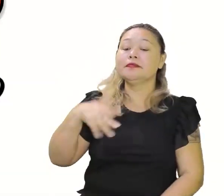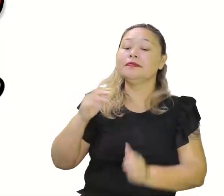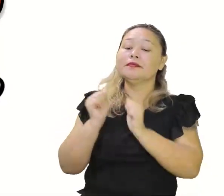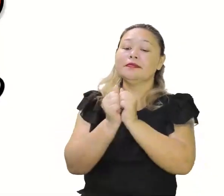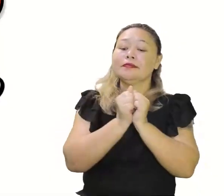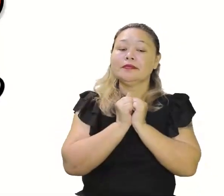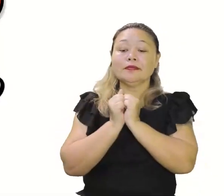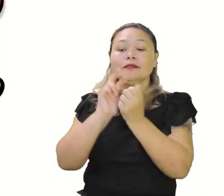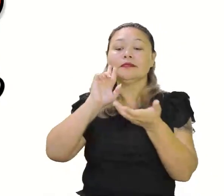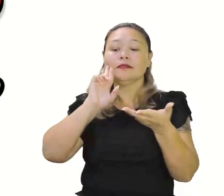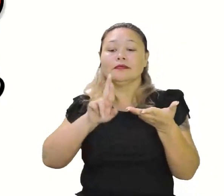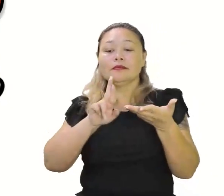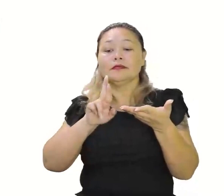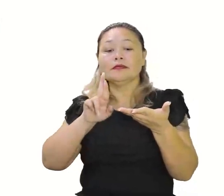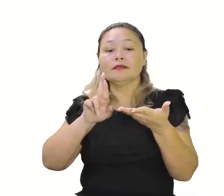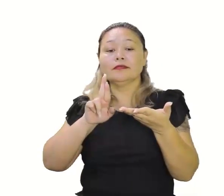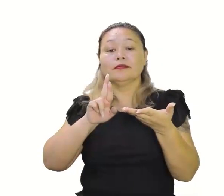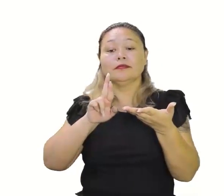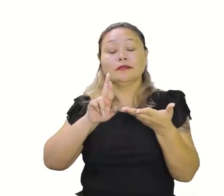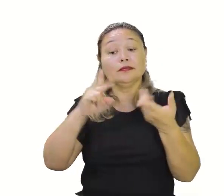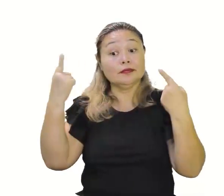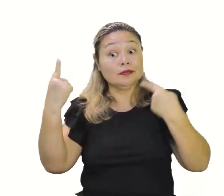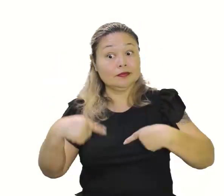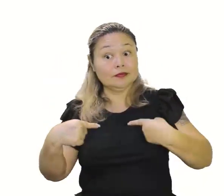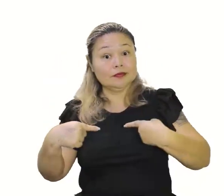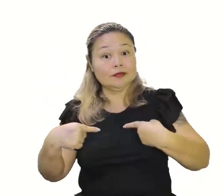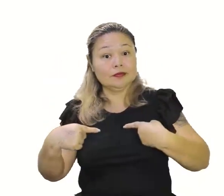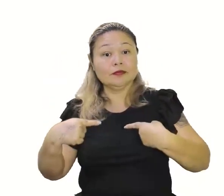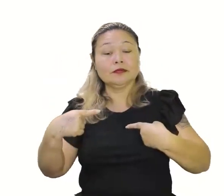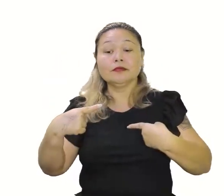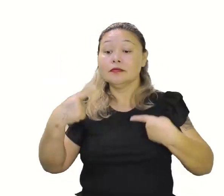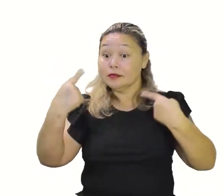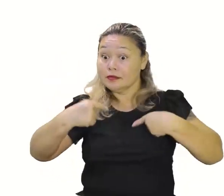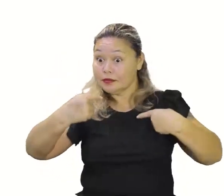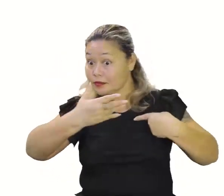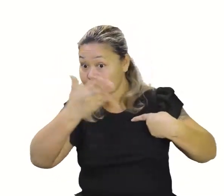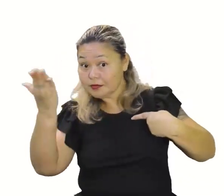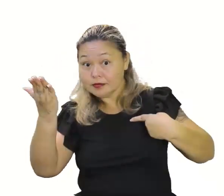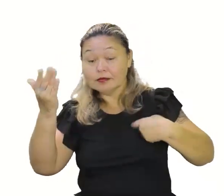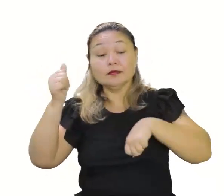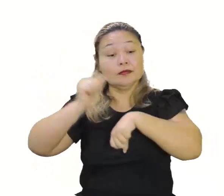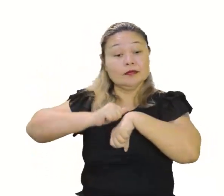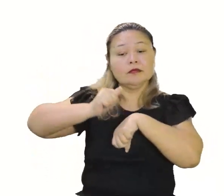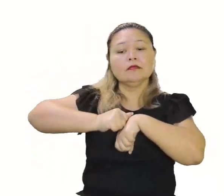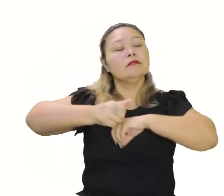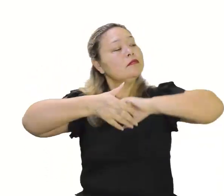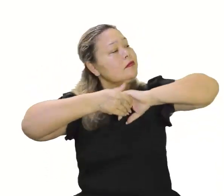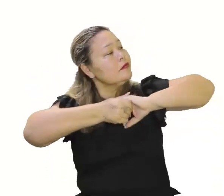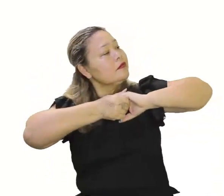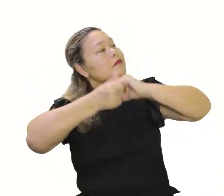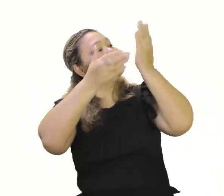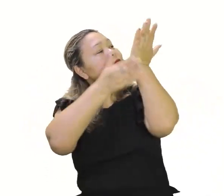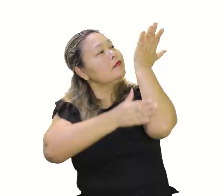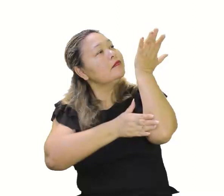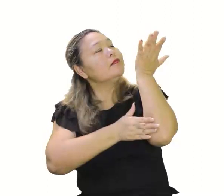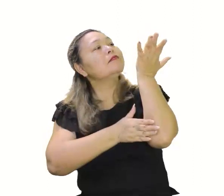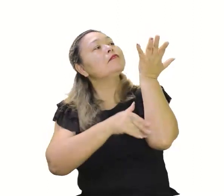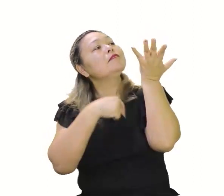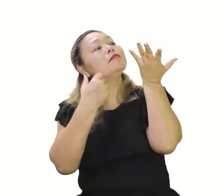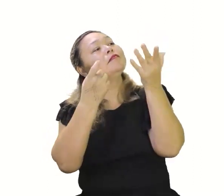ver a resposta do desafio. Tá lançado o desafio. Uma pedra cumprimenta uma tora